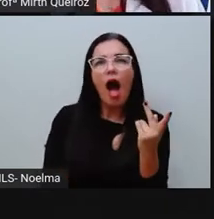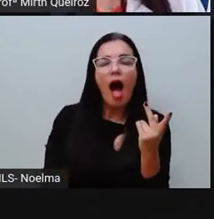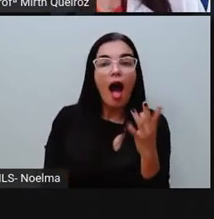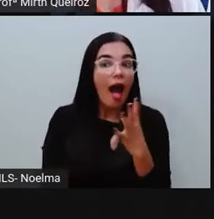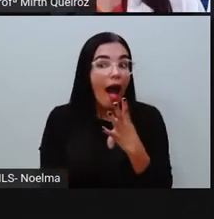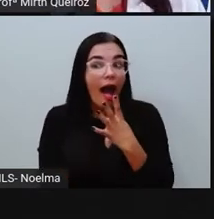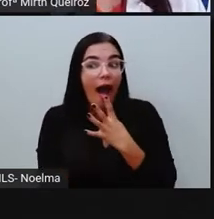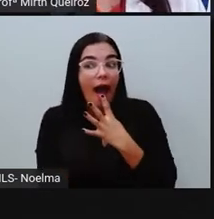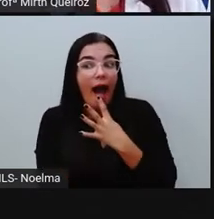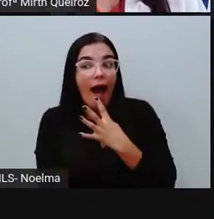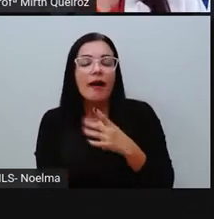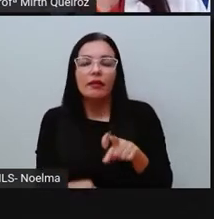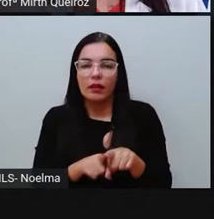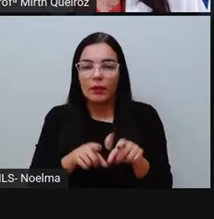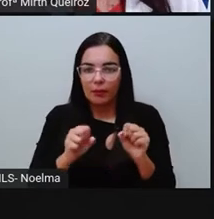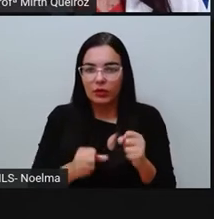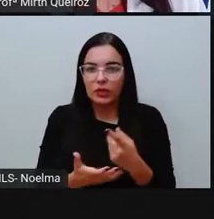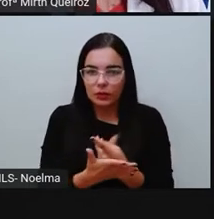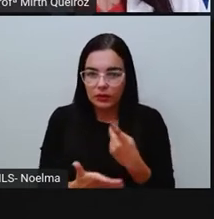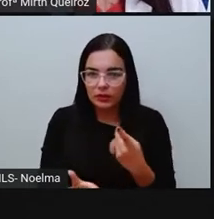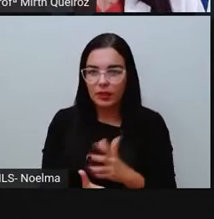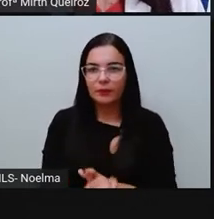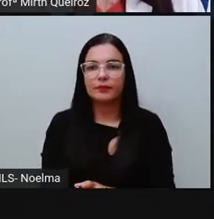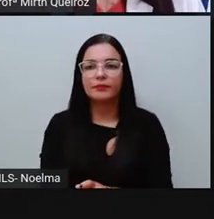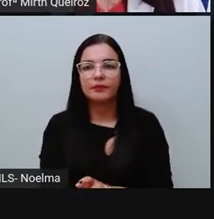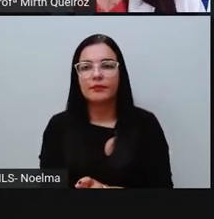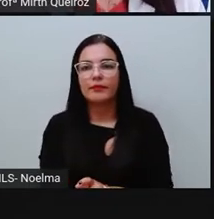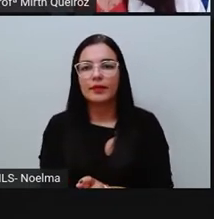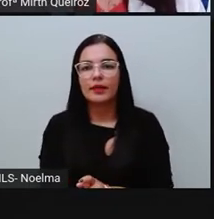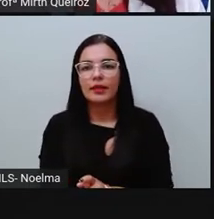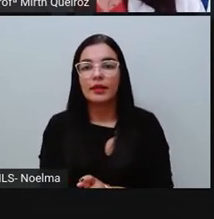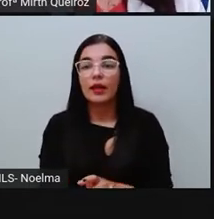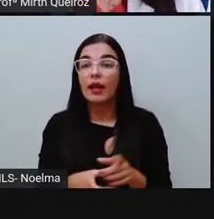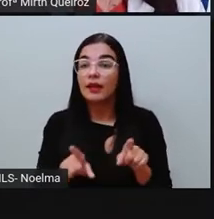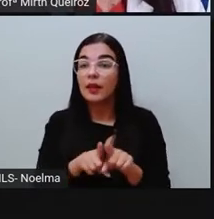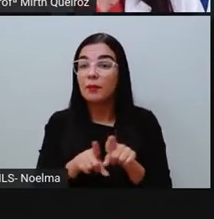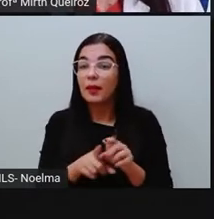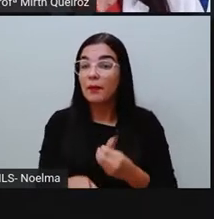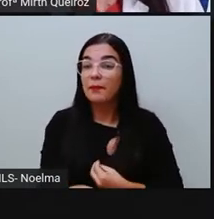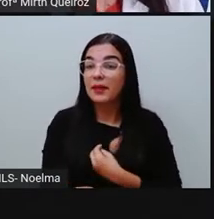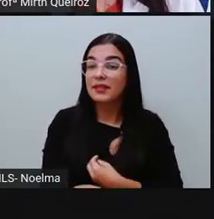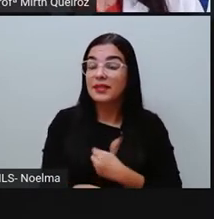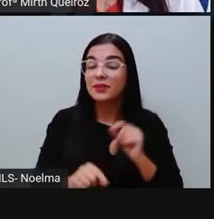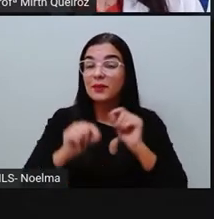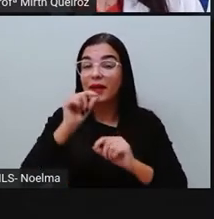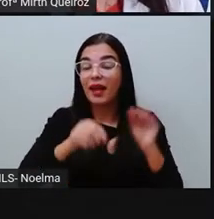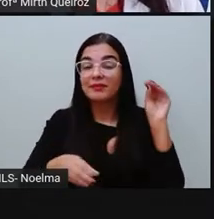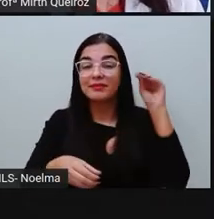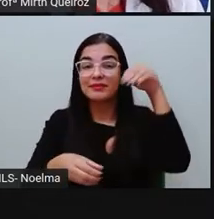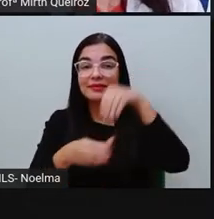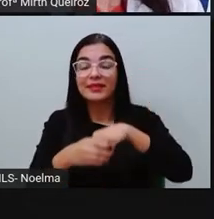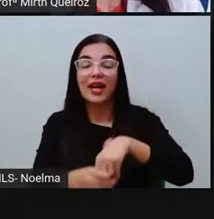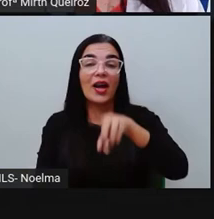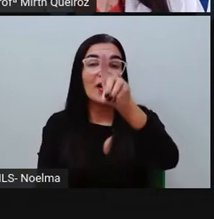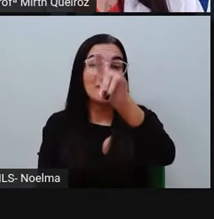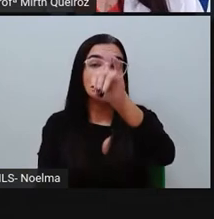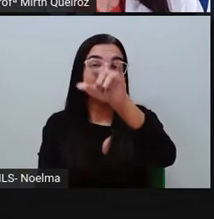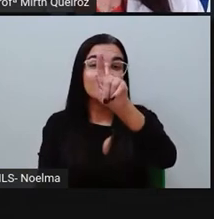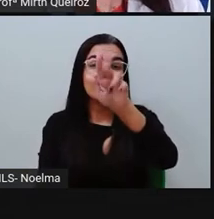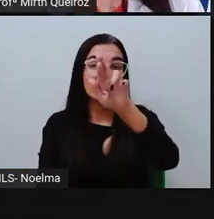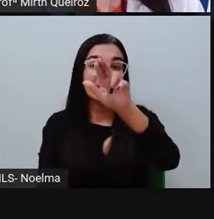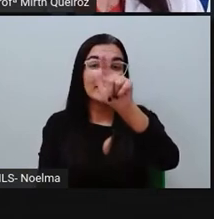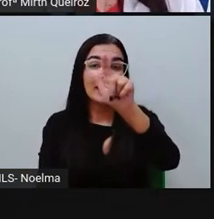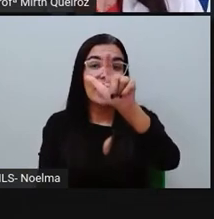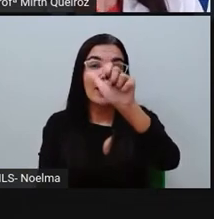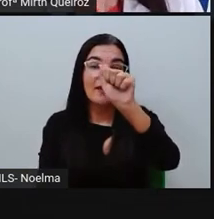Ela vai estar aí no final também. E vai estar presente como dígrafo aí, CH,